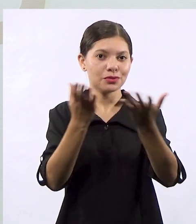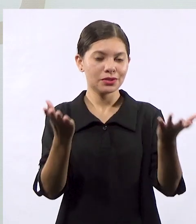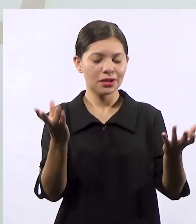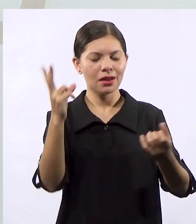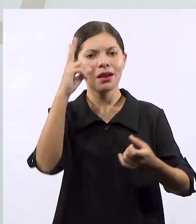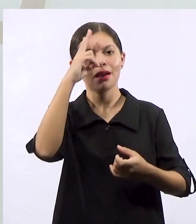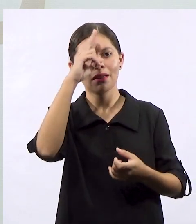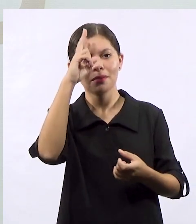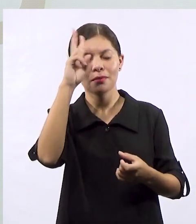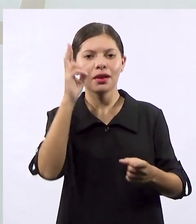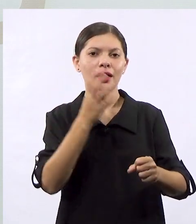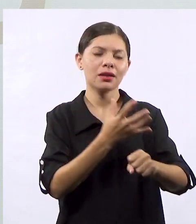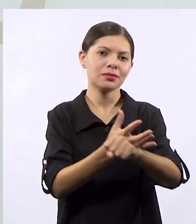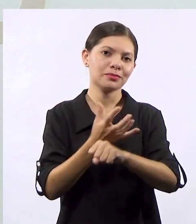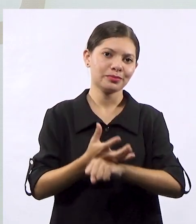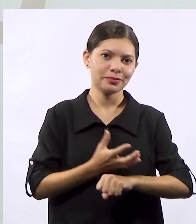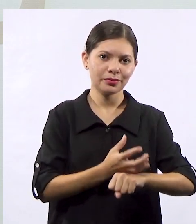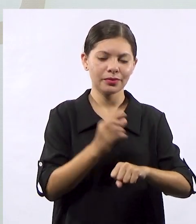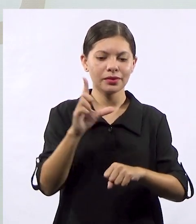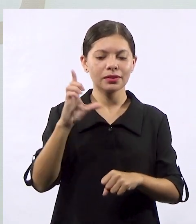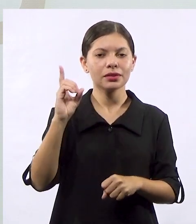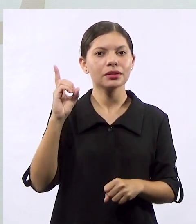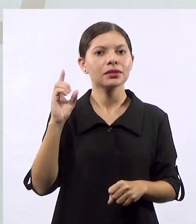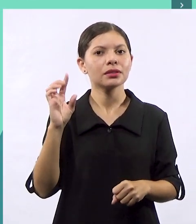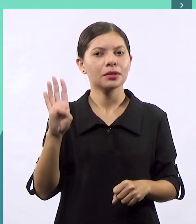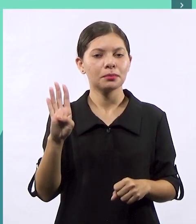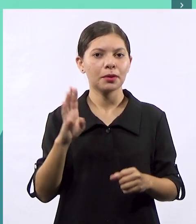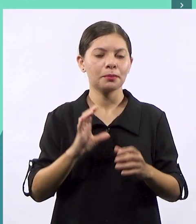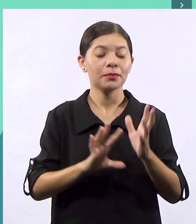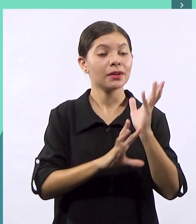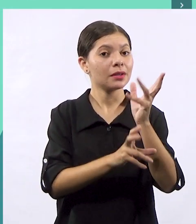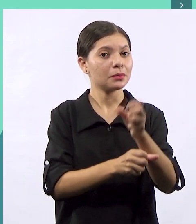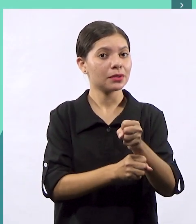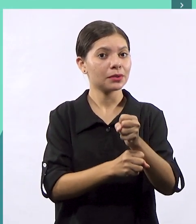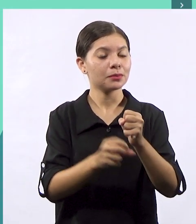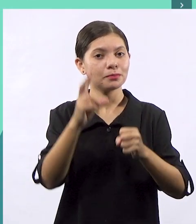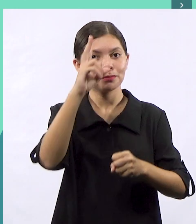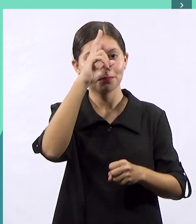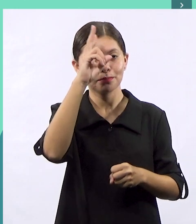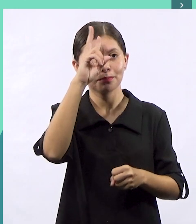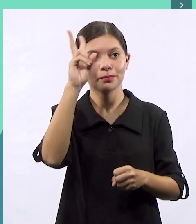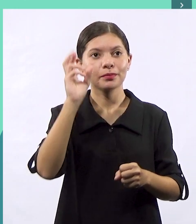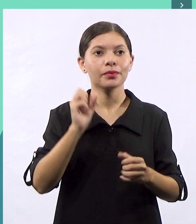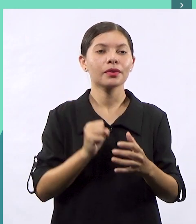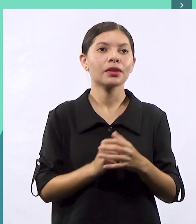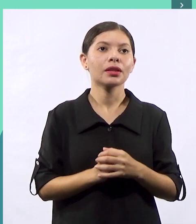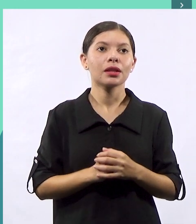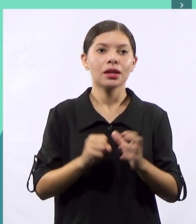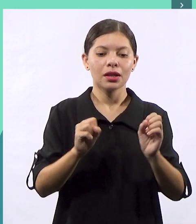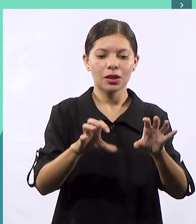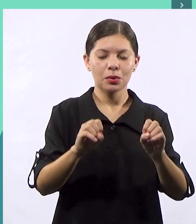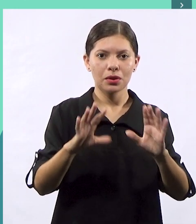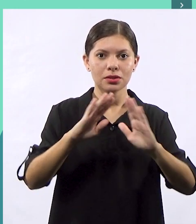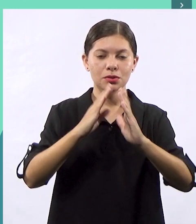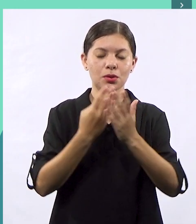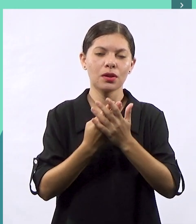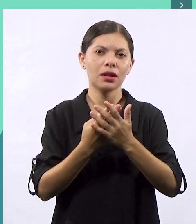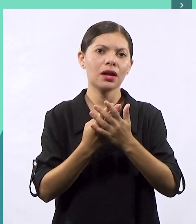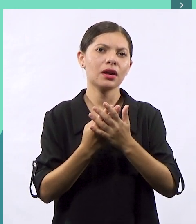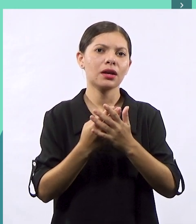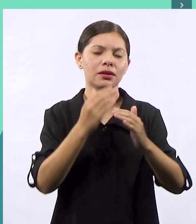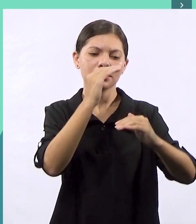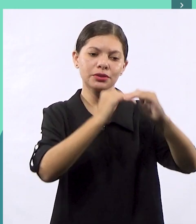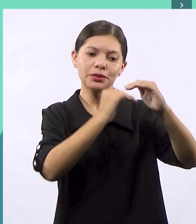importante você relembrar as matérias da LDB. Então, relembrando, educação escolar, eu tenho os níveis,